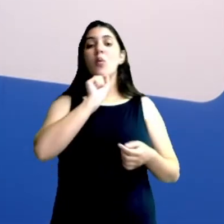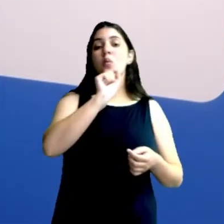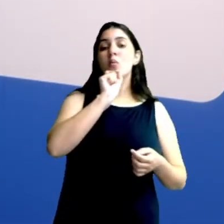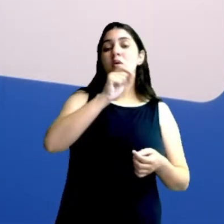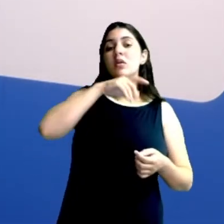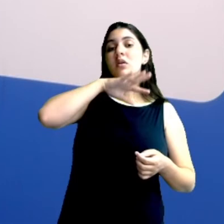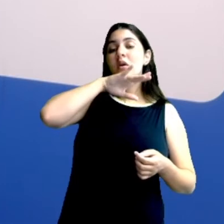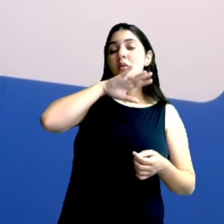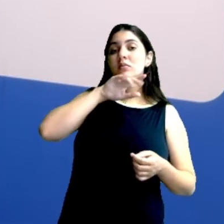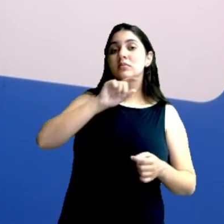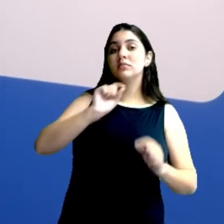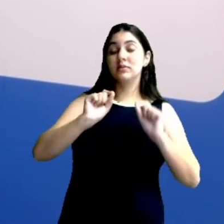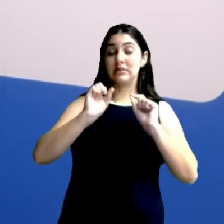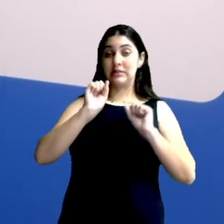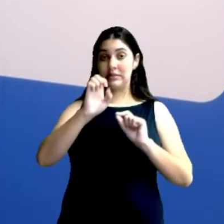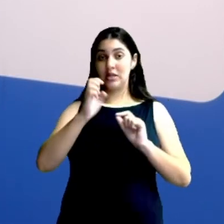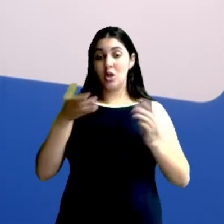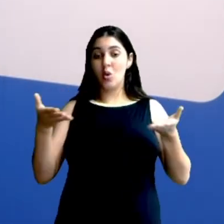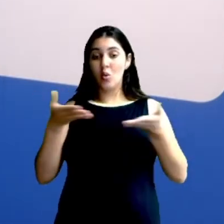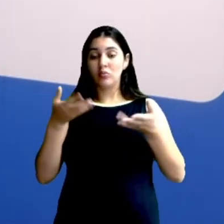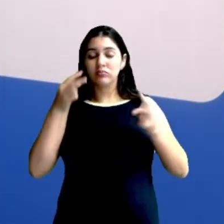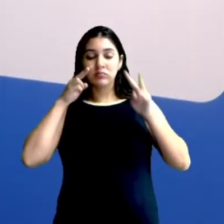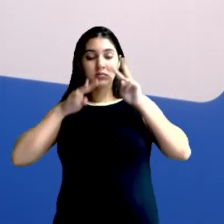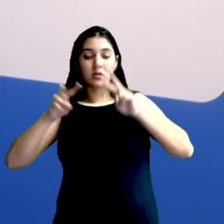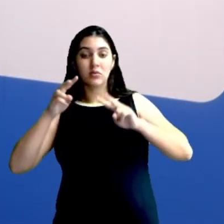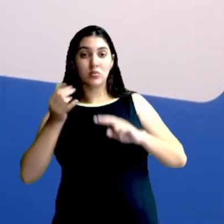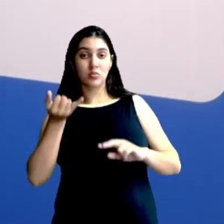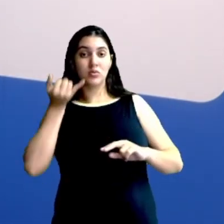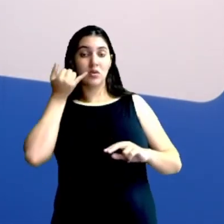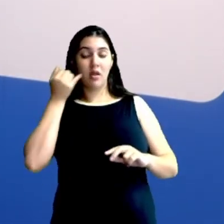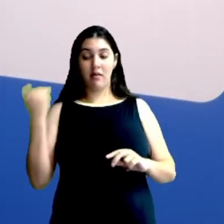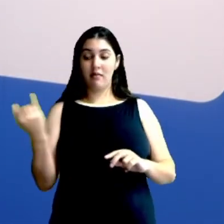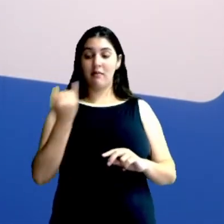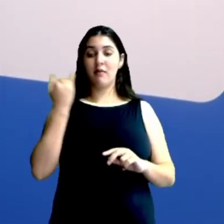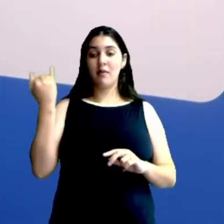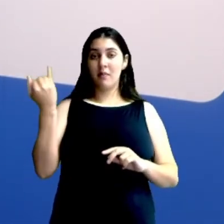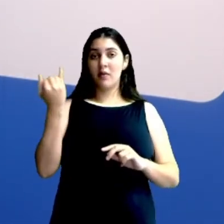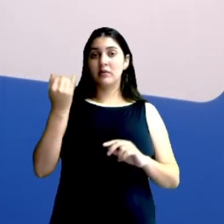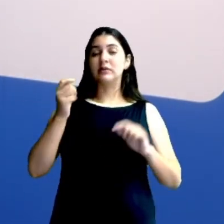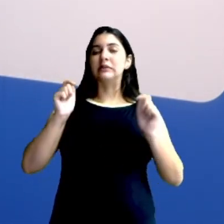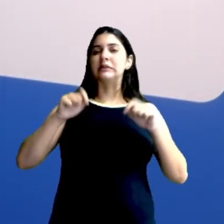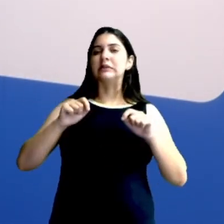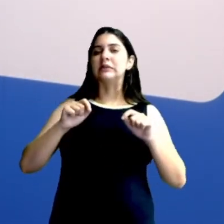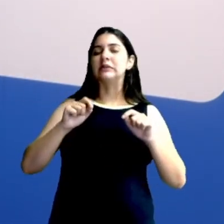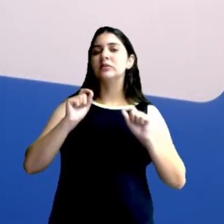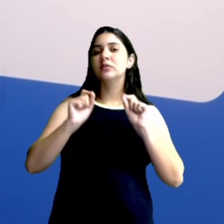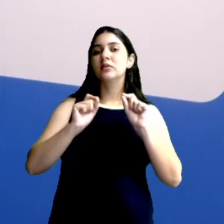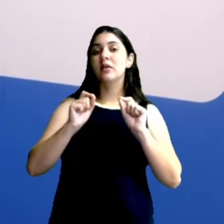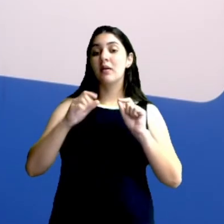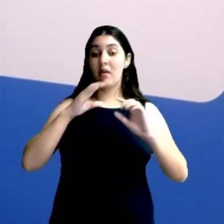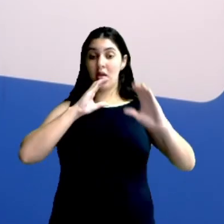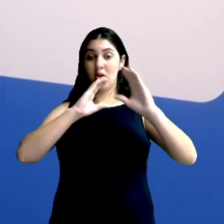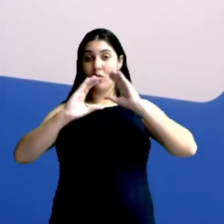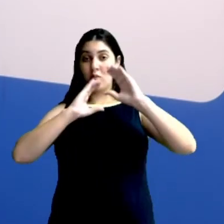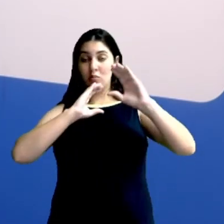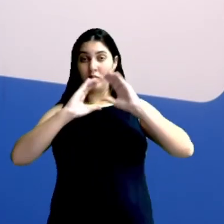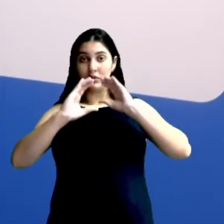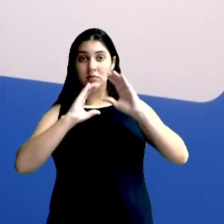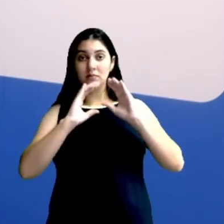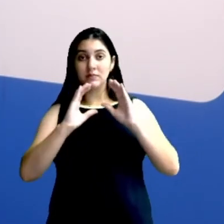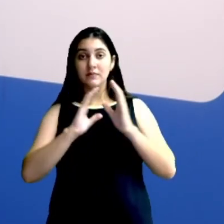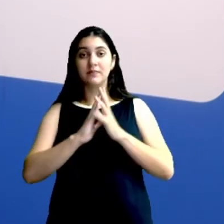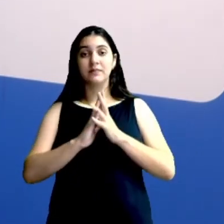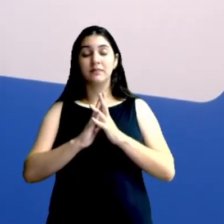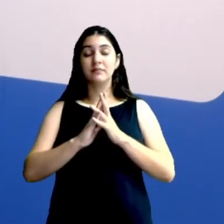hoje nós vemos que o celular é um importante dispositivo para a